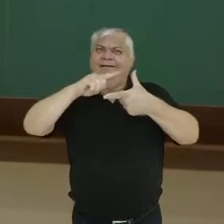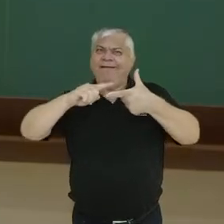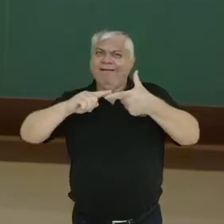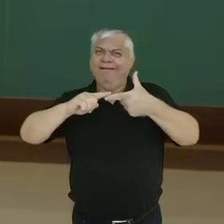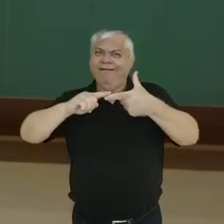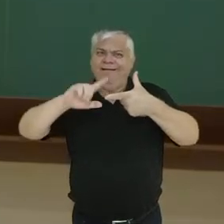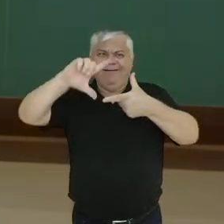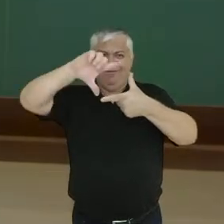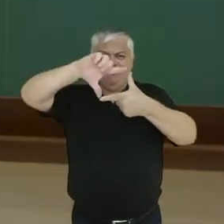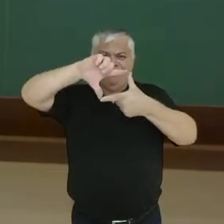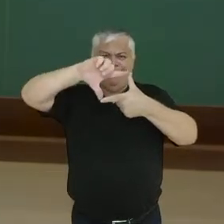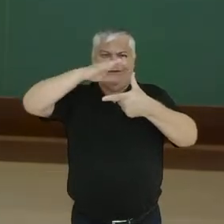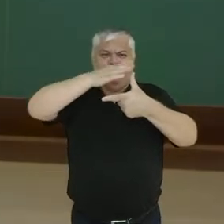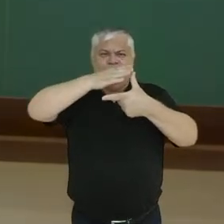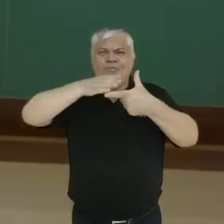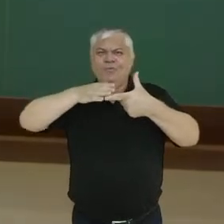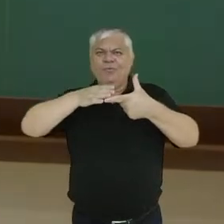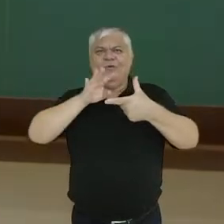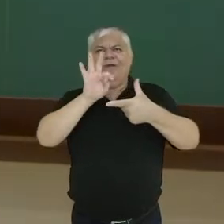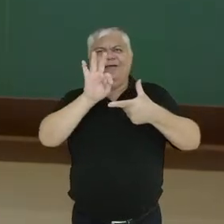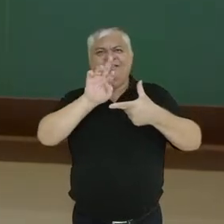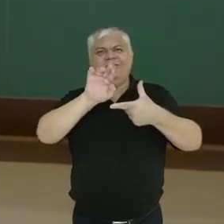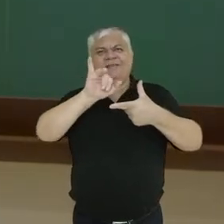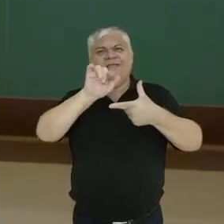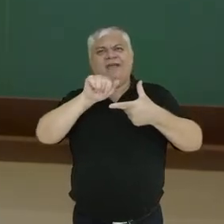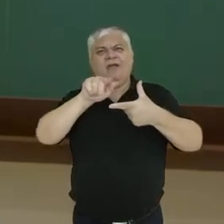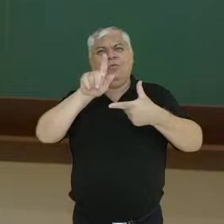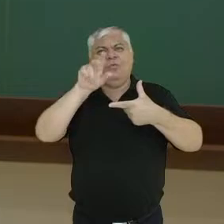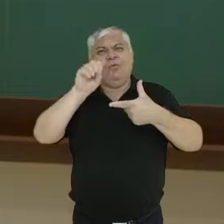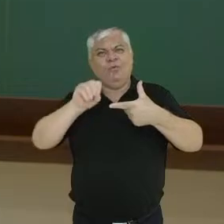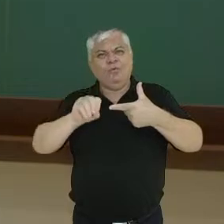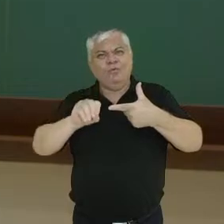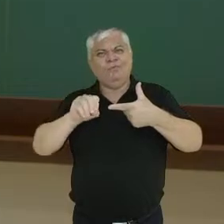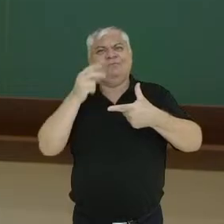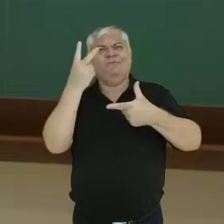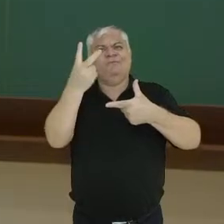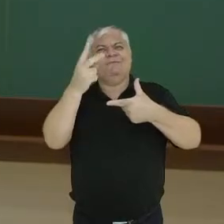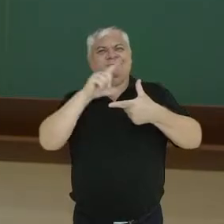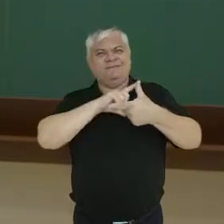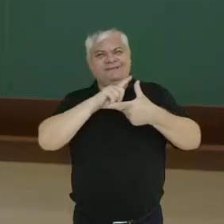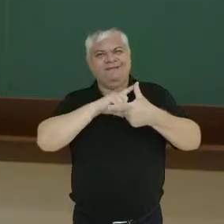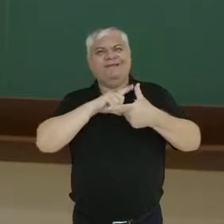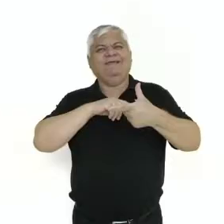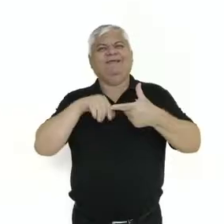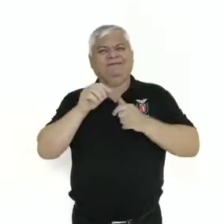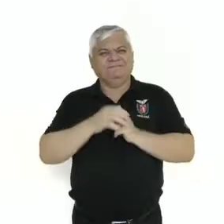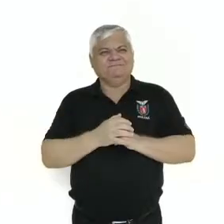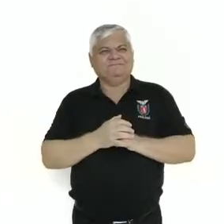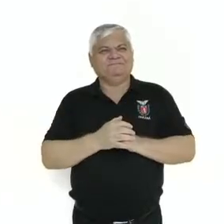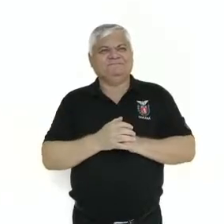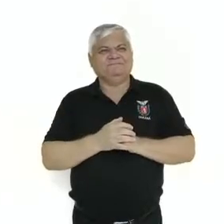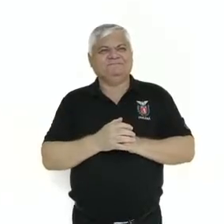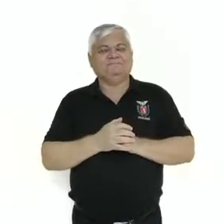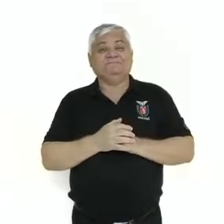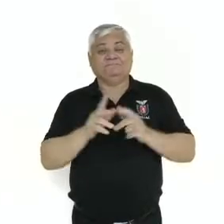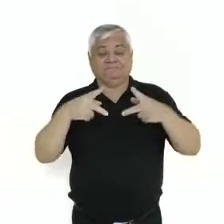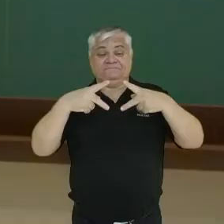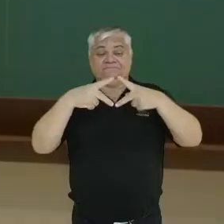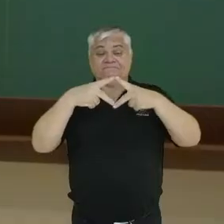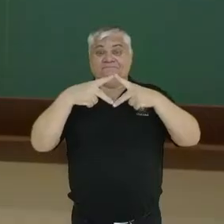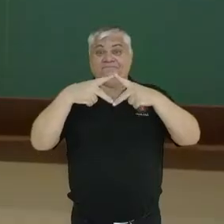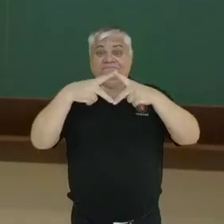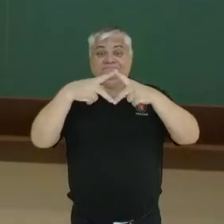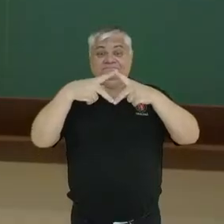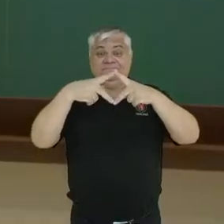dois. Dois o quê? Dois triângulos retângulos. Aqui também, ó, 90 graus aqui, 90 ali. Aqui no